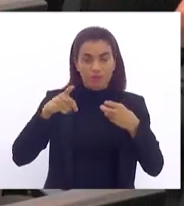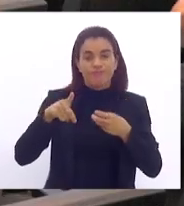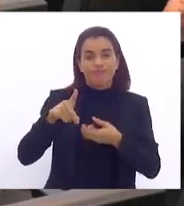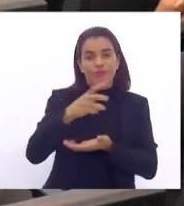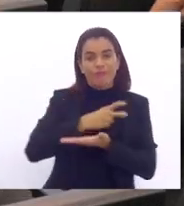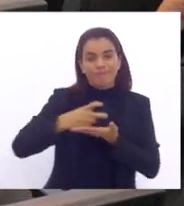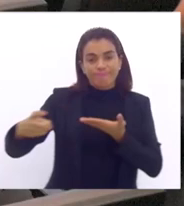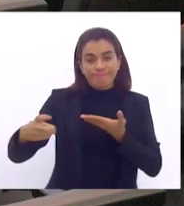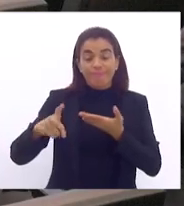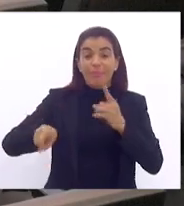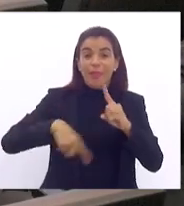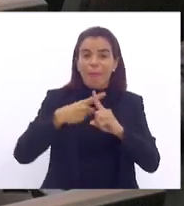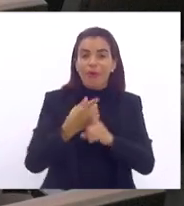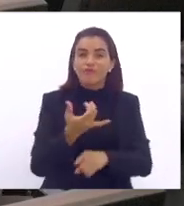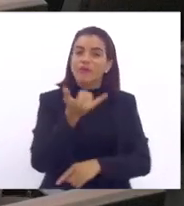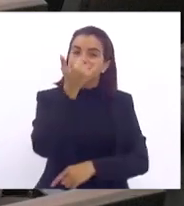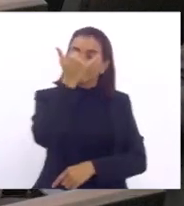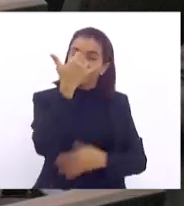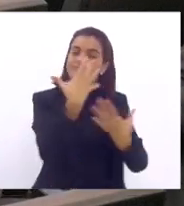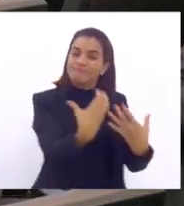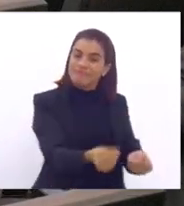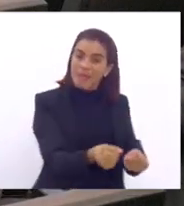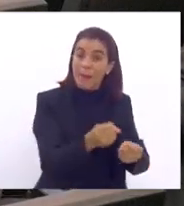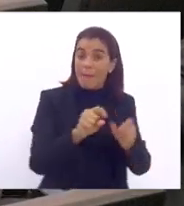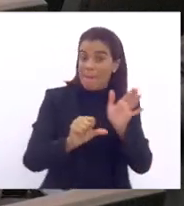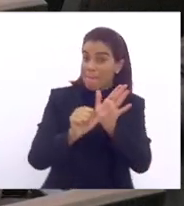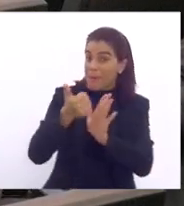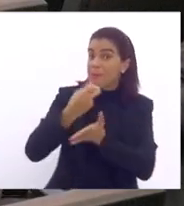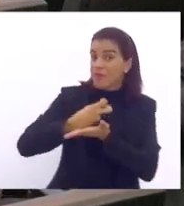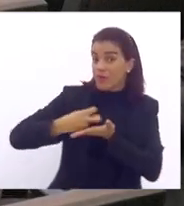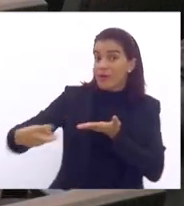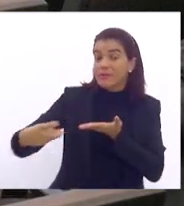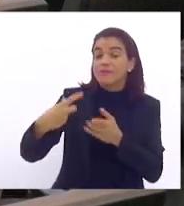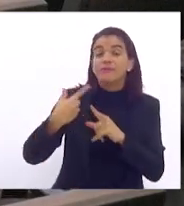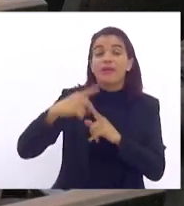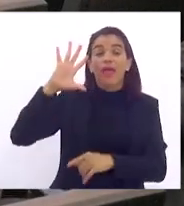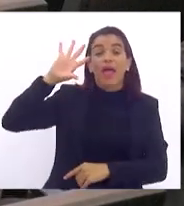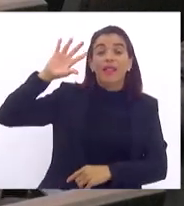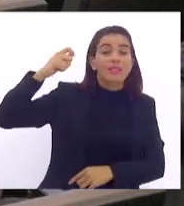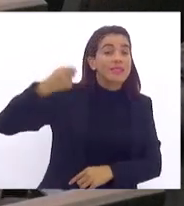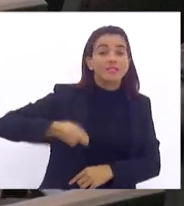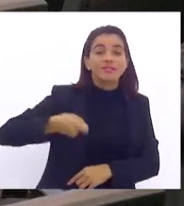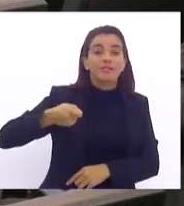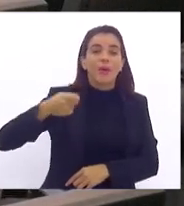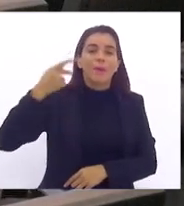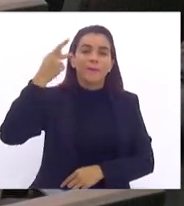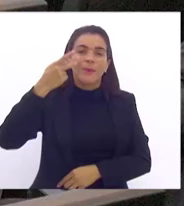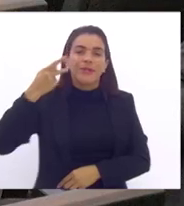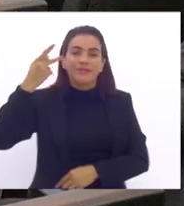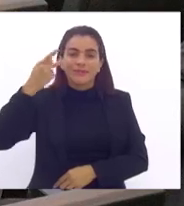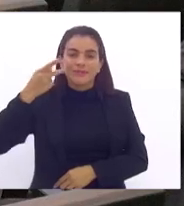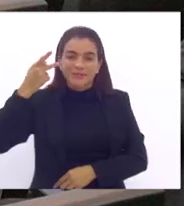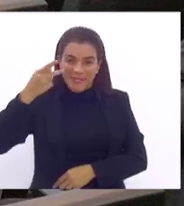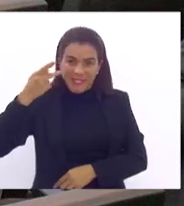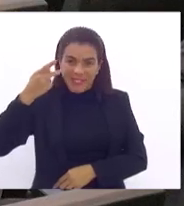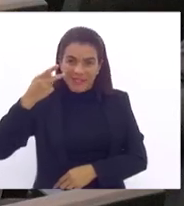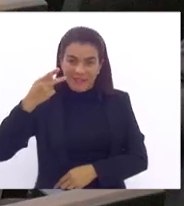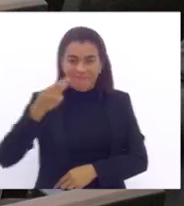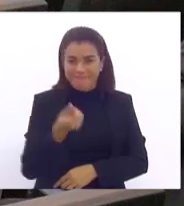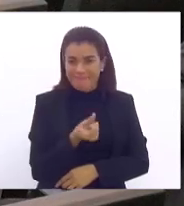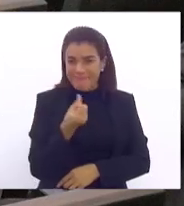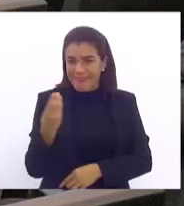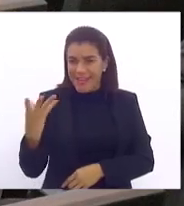foi absolvido mas foi cassado porque a decisão é política muitas